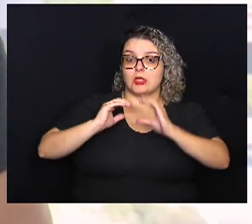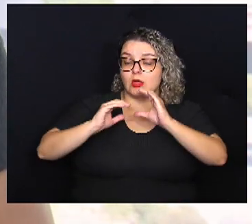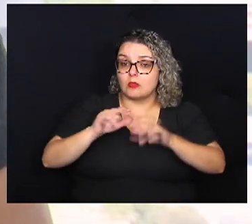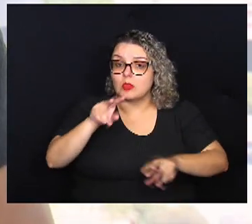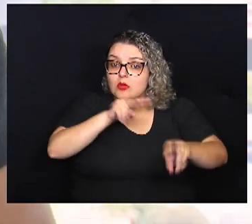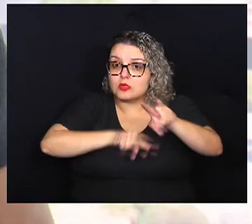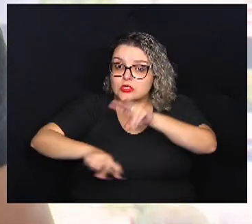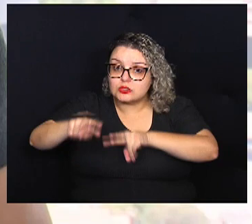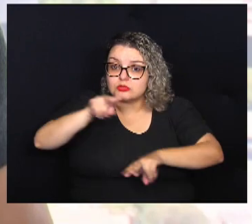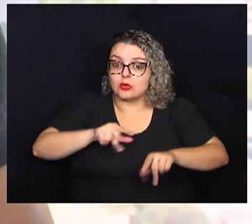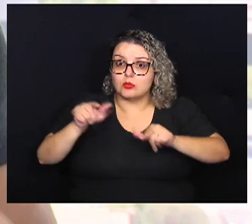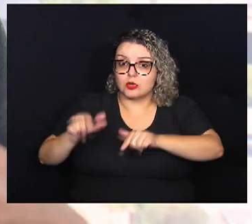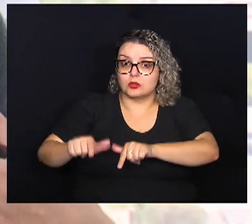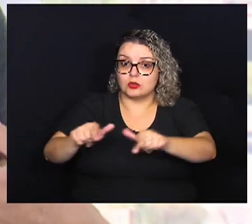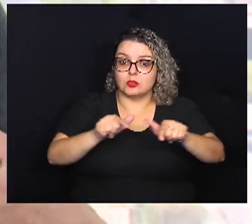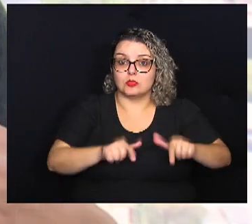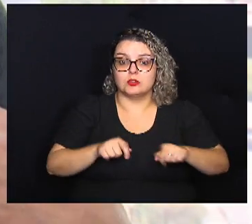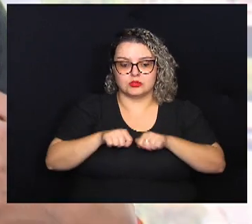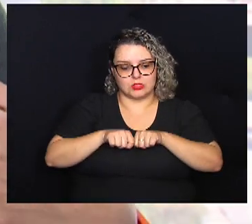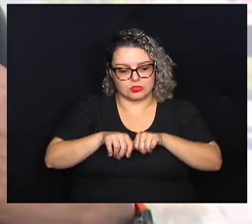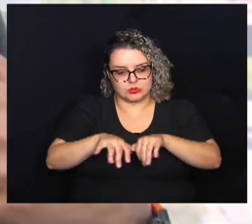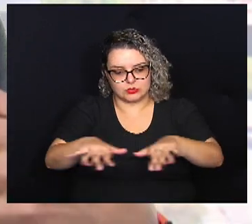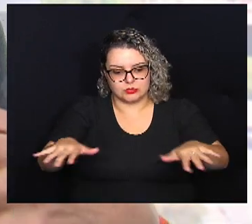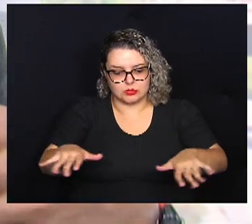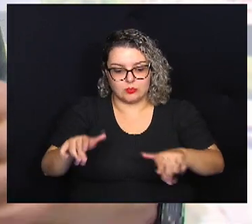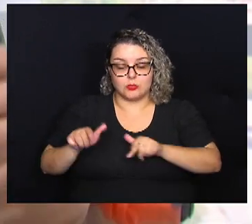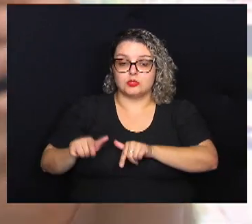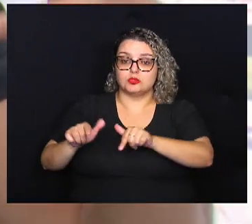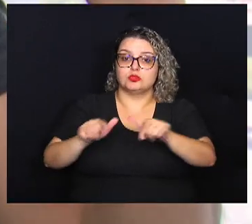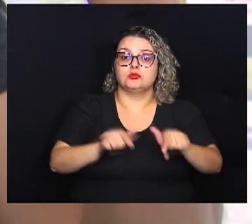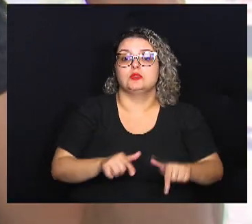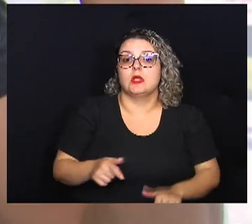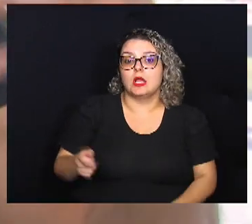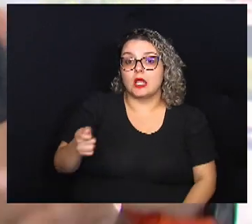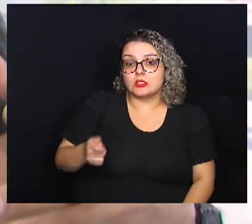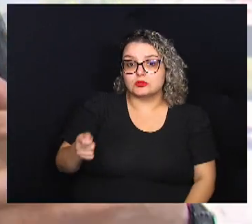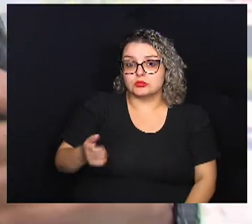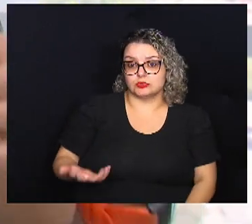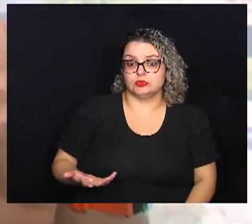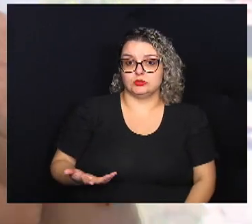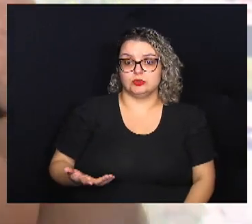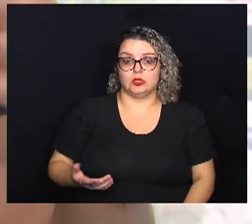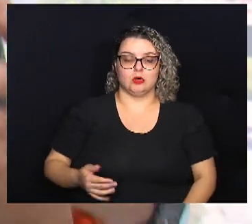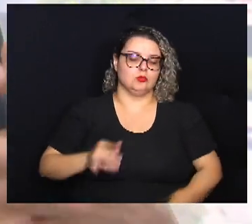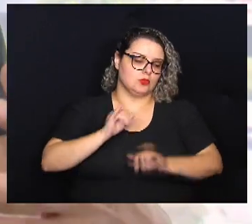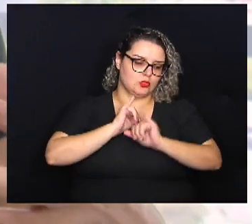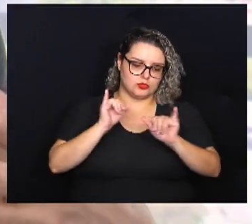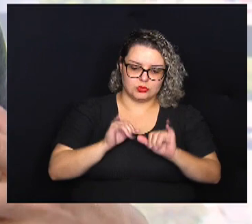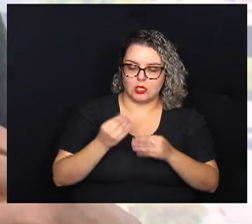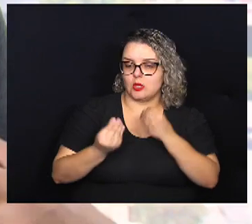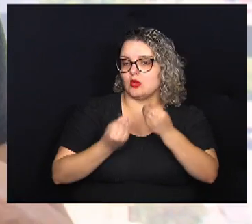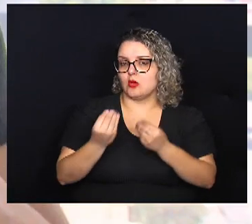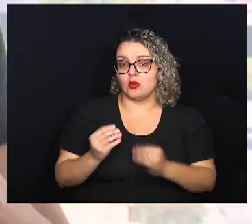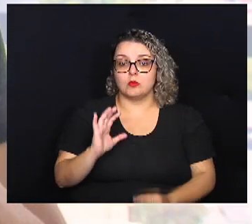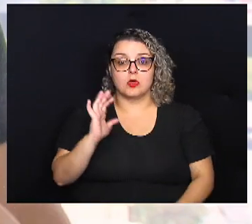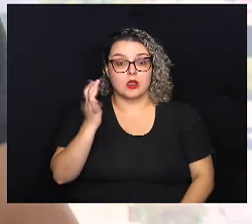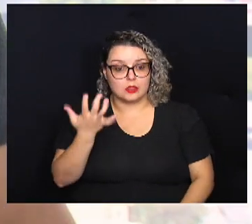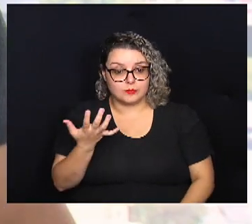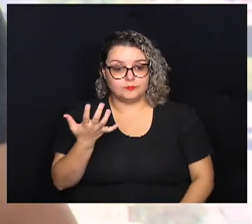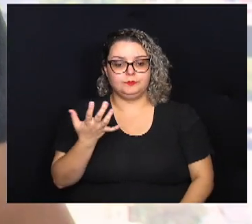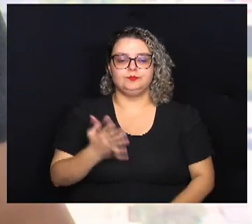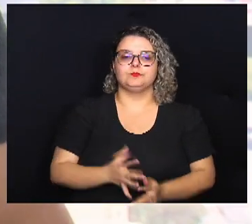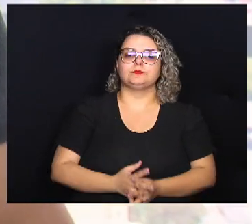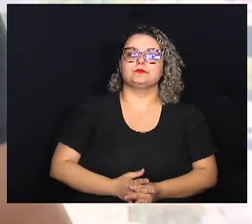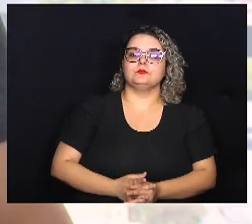para os estabelecimentos, então a gente já distribuiu para os nossos estabelecimentos associados os dizeres que tem que fazer, como que funciona.